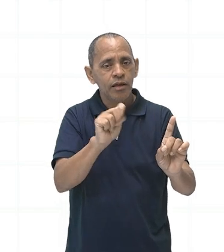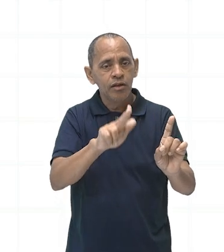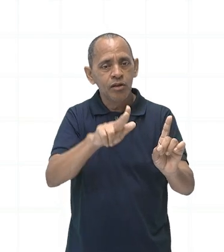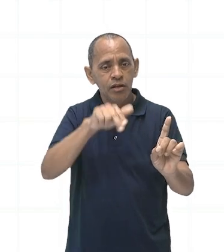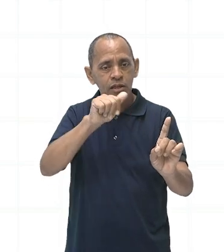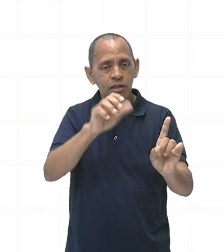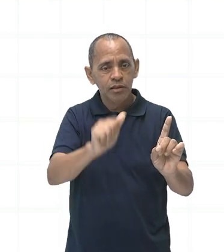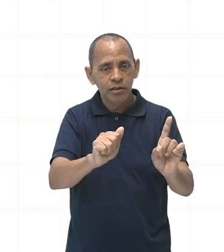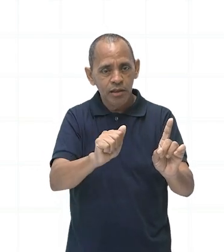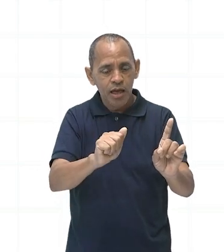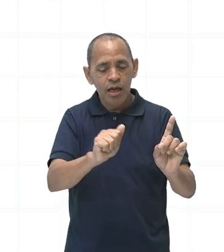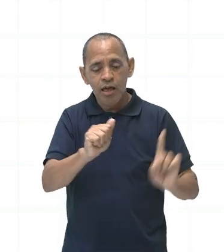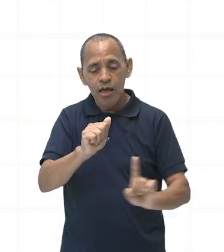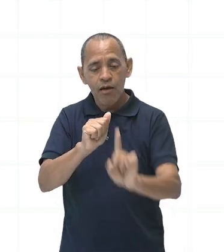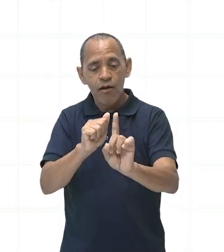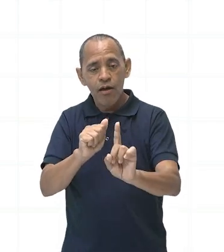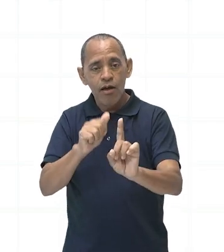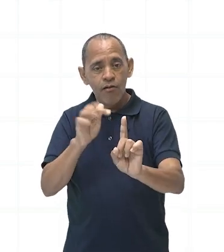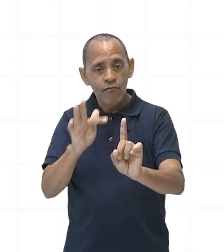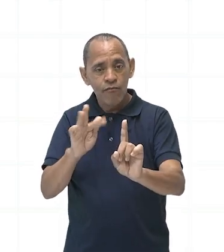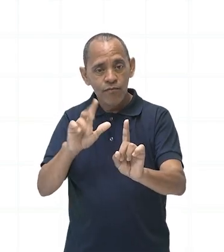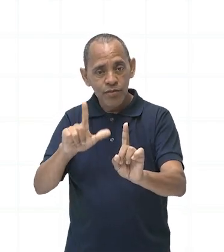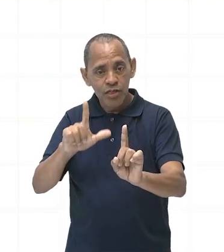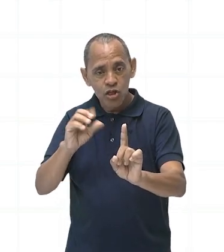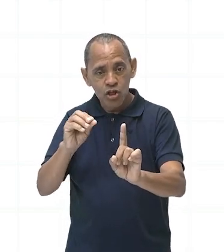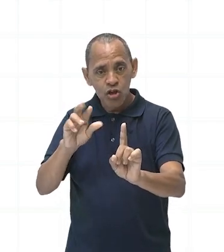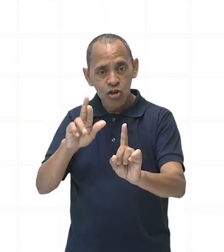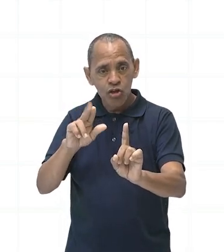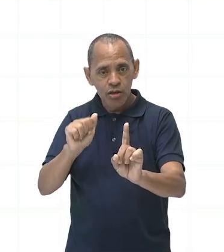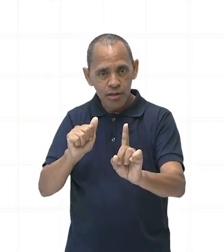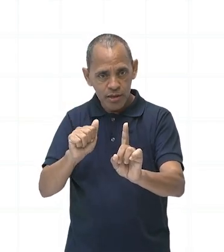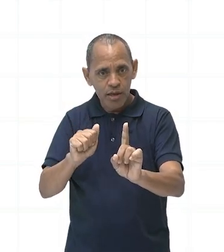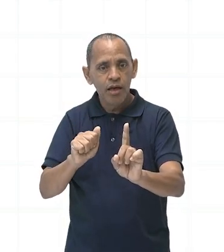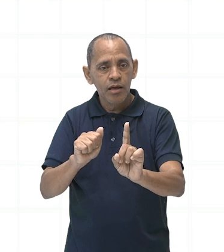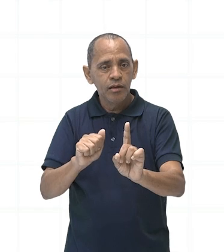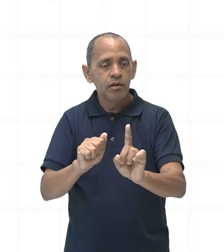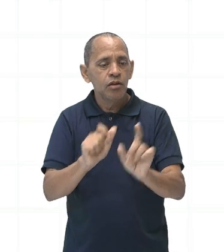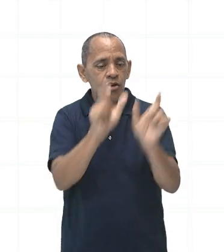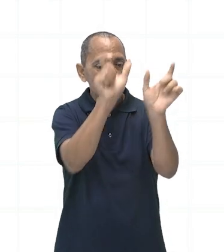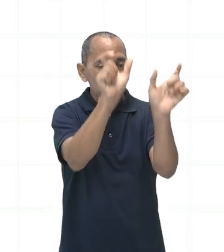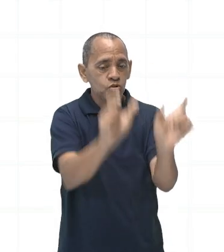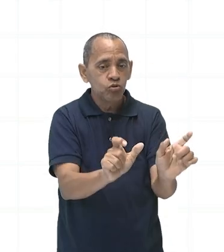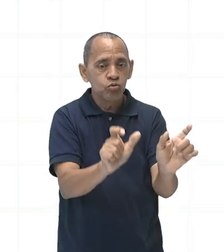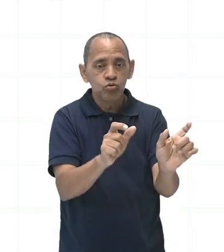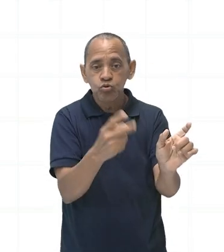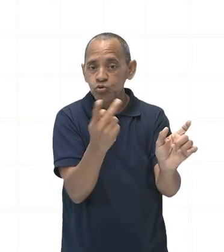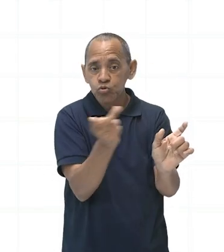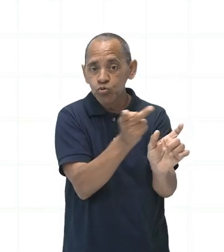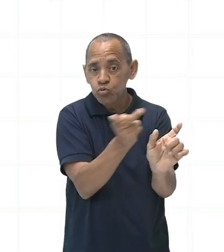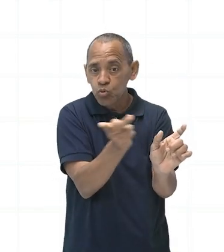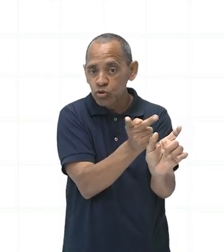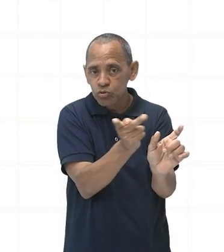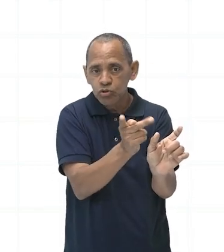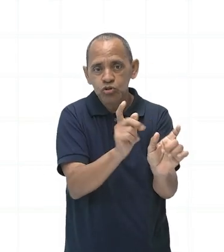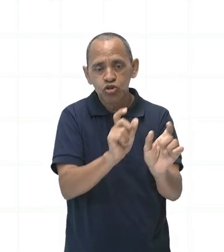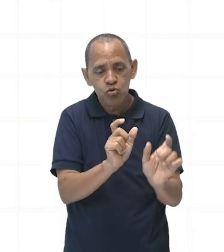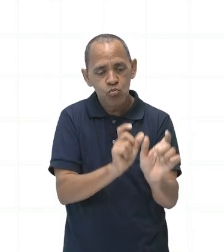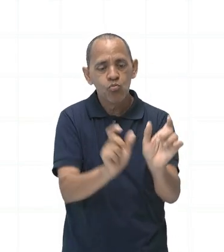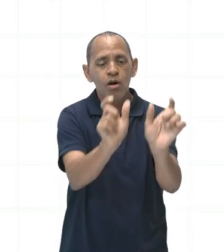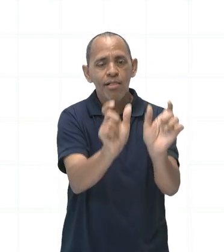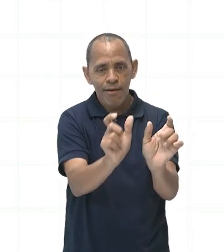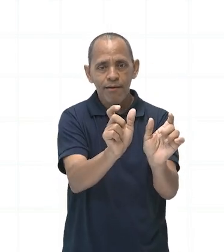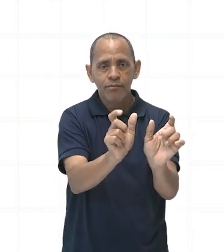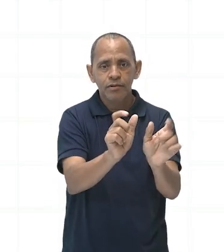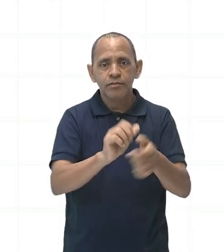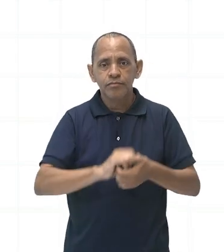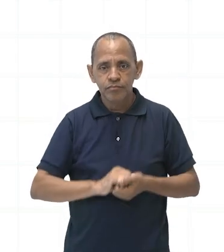e flora. Está aqui o sujeito da nossa oração, ok? Então, fauna e flora é o